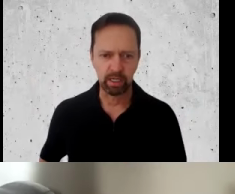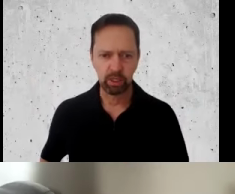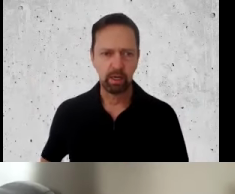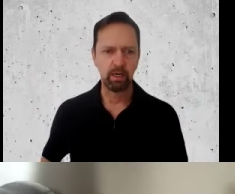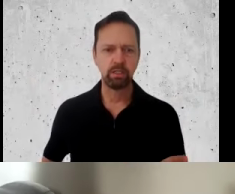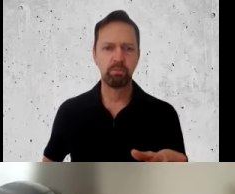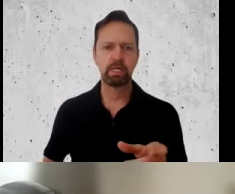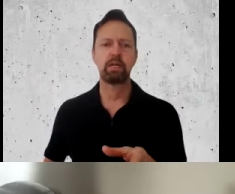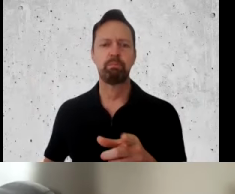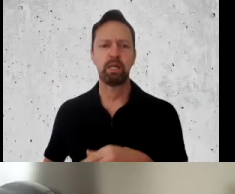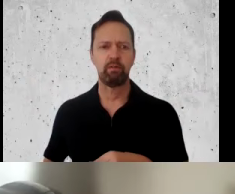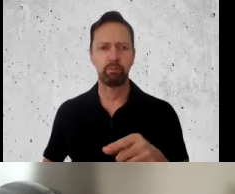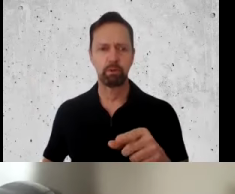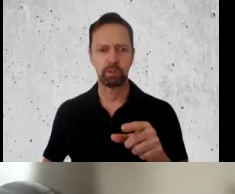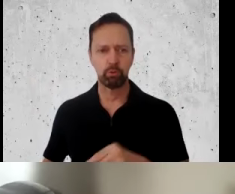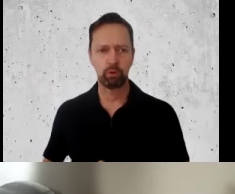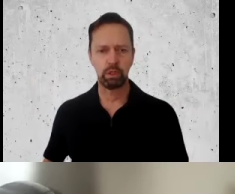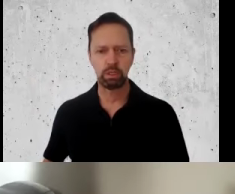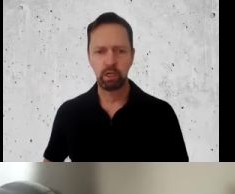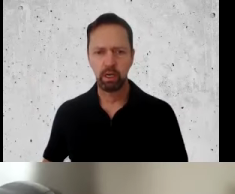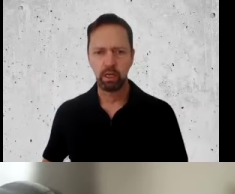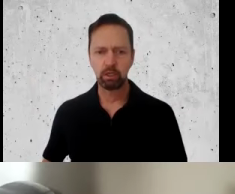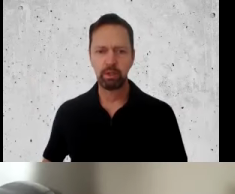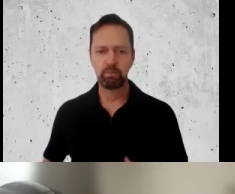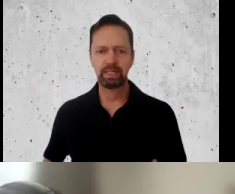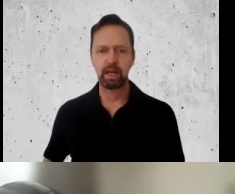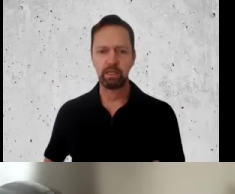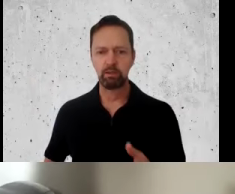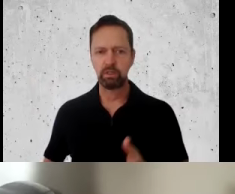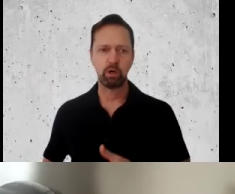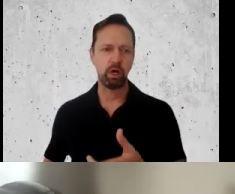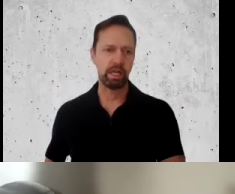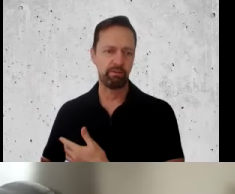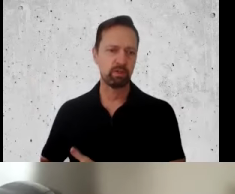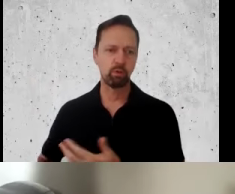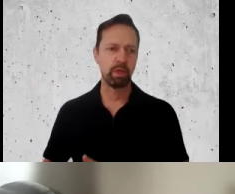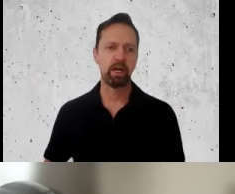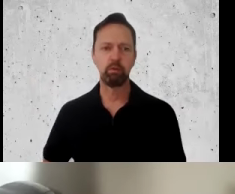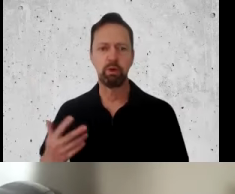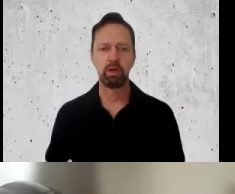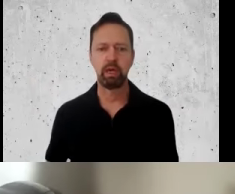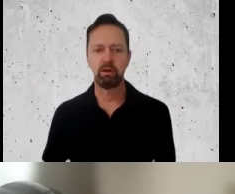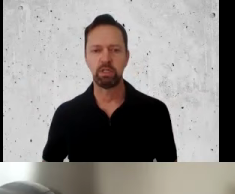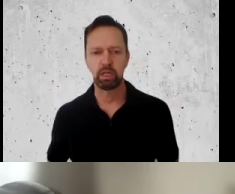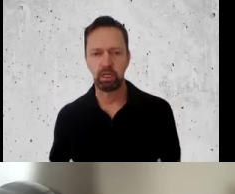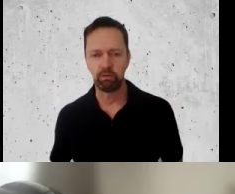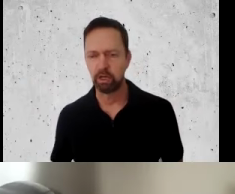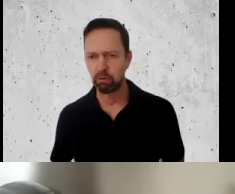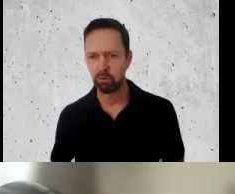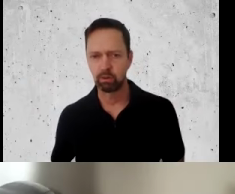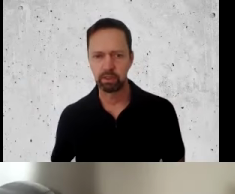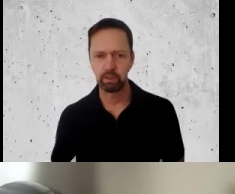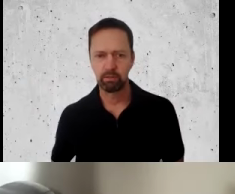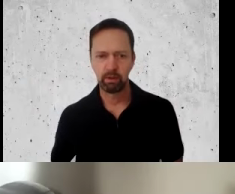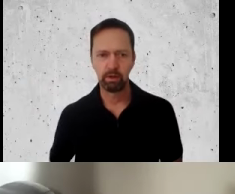conferência, de um debate. Antes de passar a palavra para os autores, deixa eu pedir para a Thais Vizioli, ela fez um comentário bom também, talvez ela queira